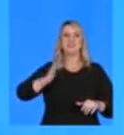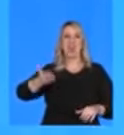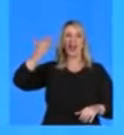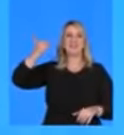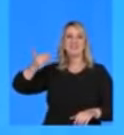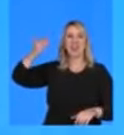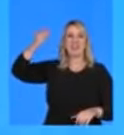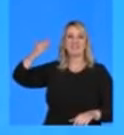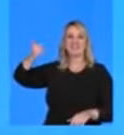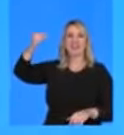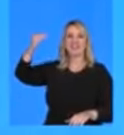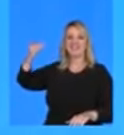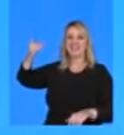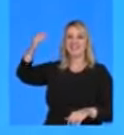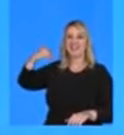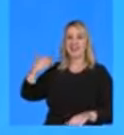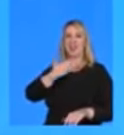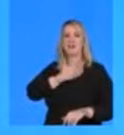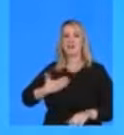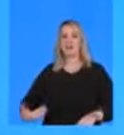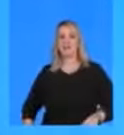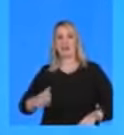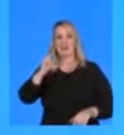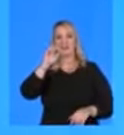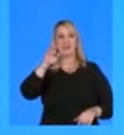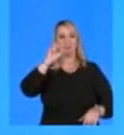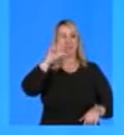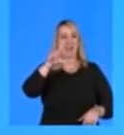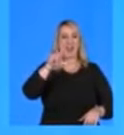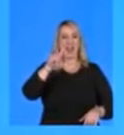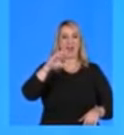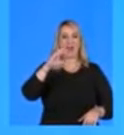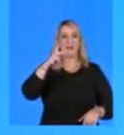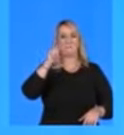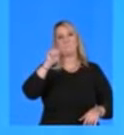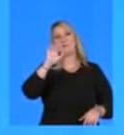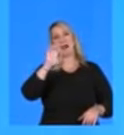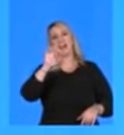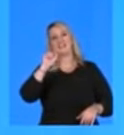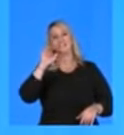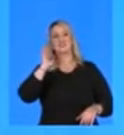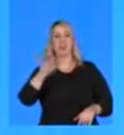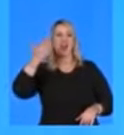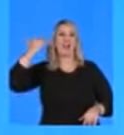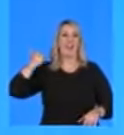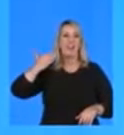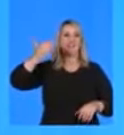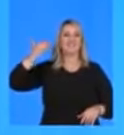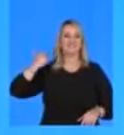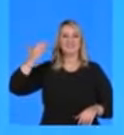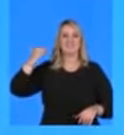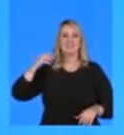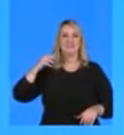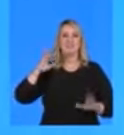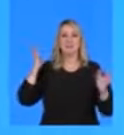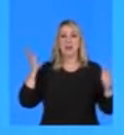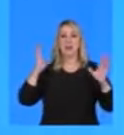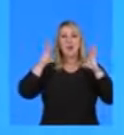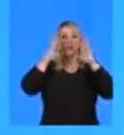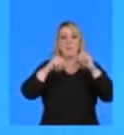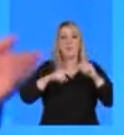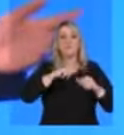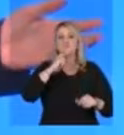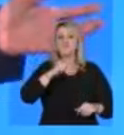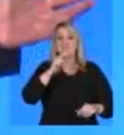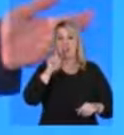estive no governo do pesão estive no governo do Eduardo paz estive no governo de todos mas eles acham que todos